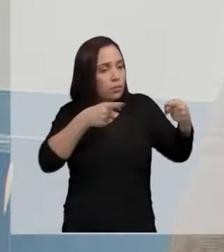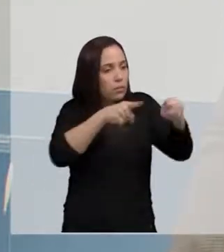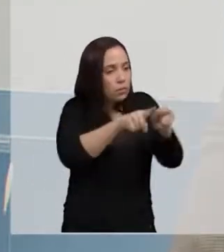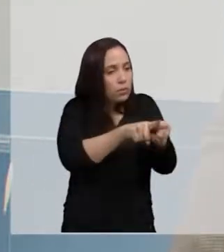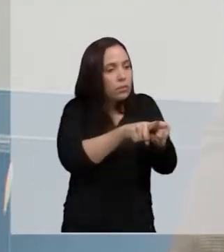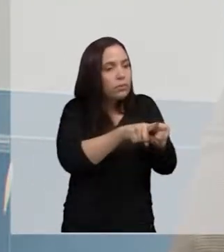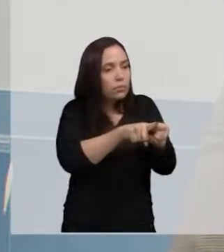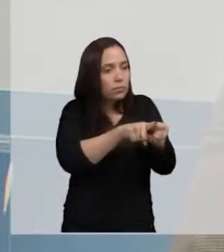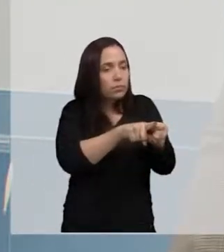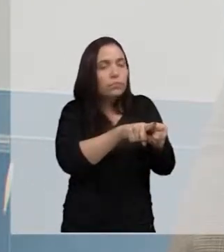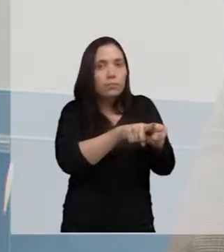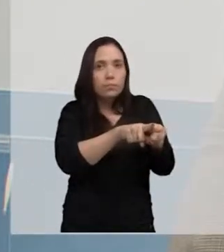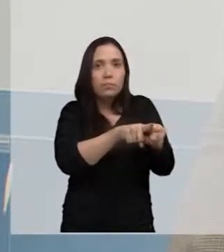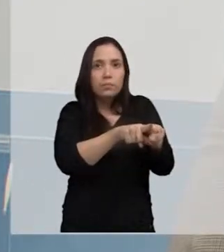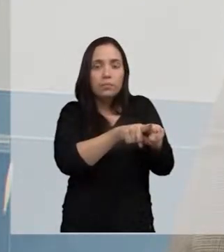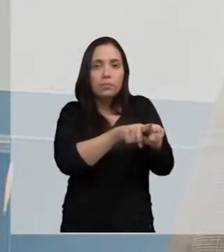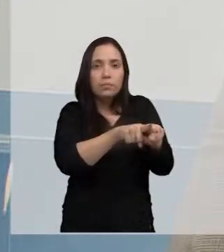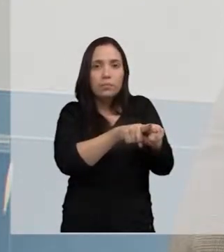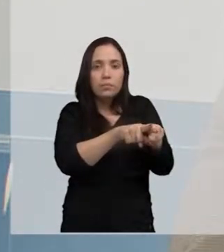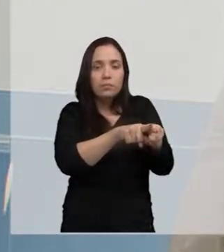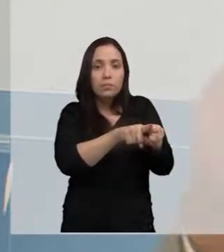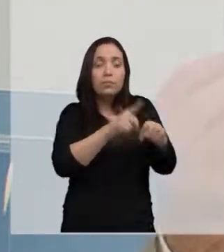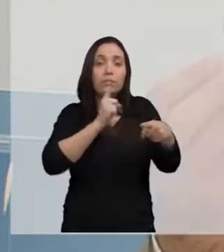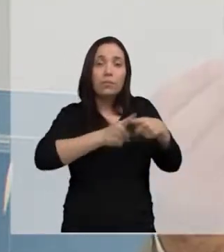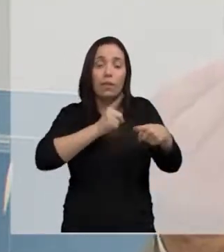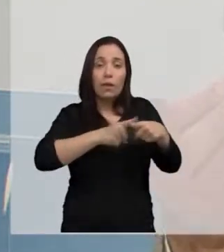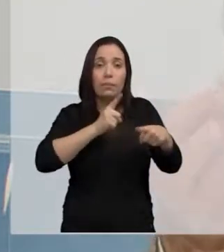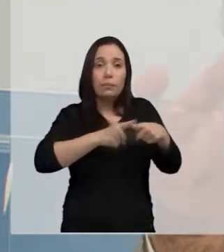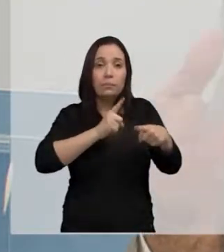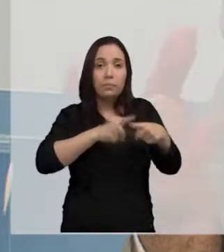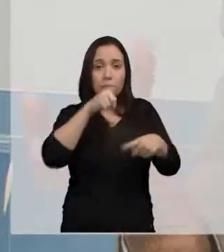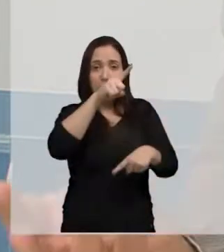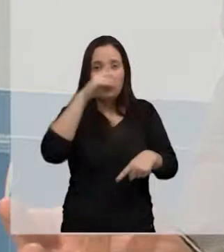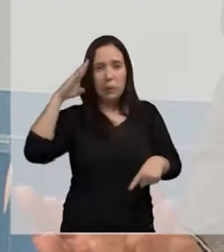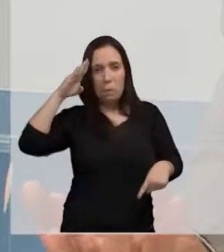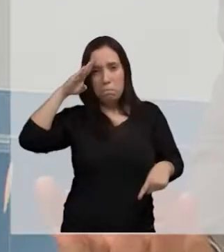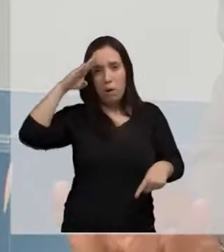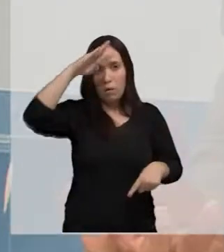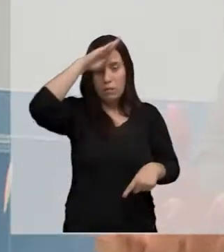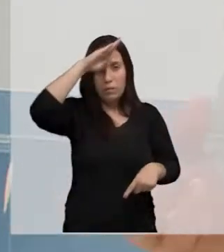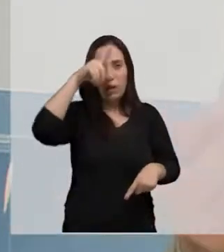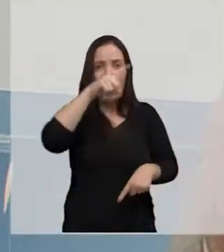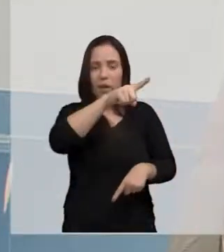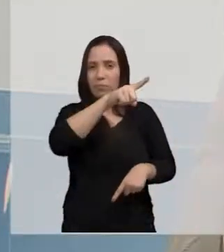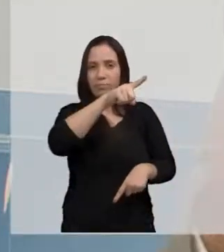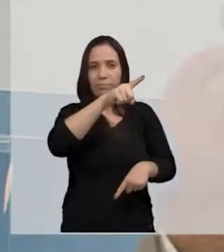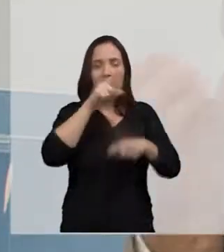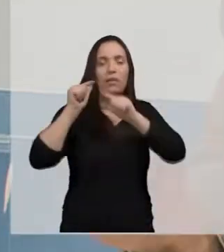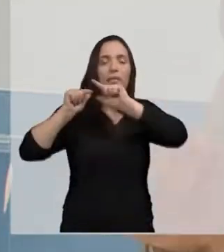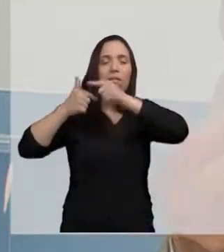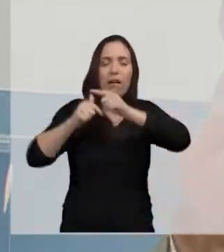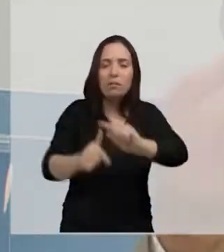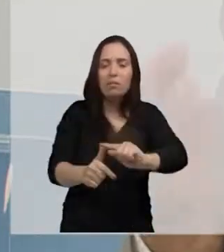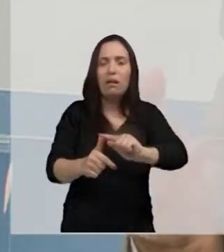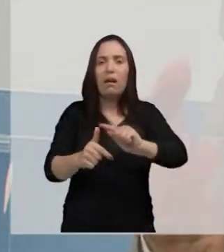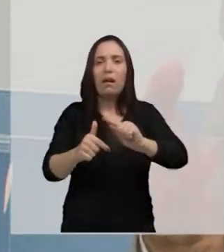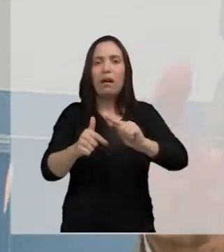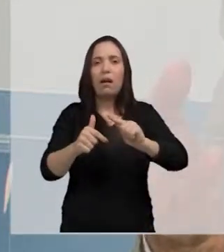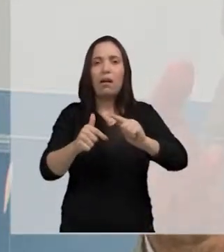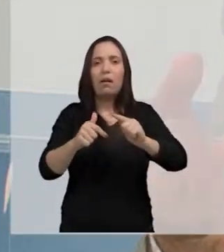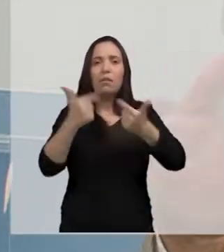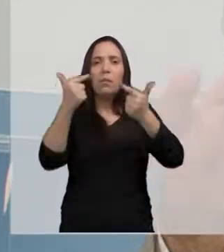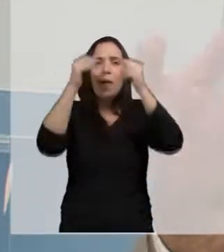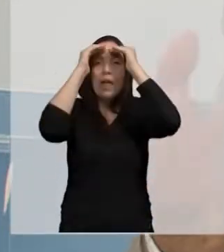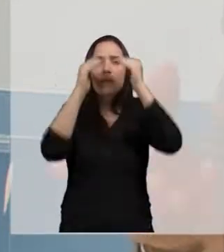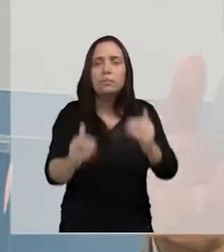o adversário ter um viés conservador, antidemocrático, conservador e